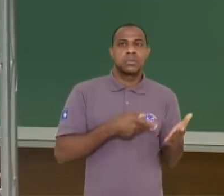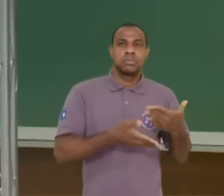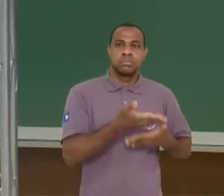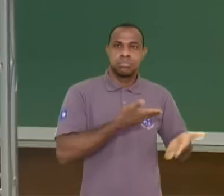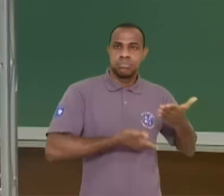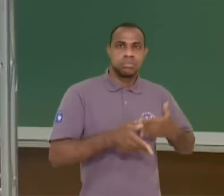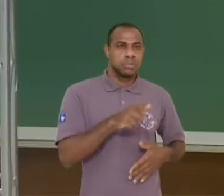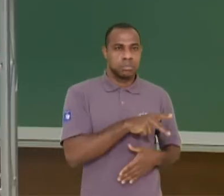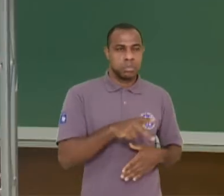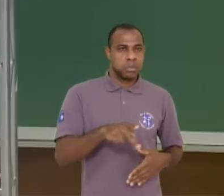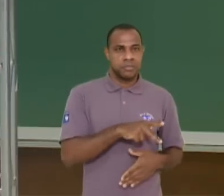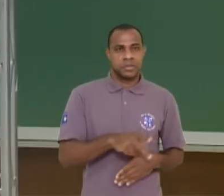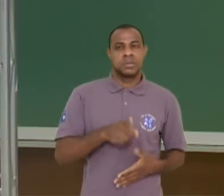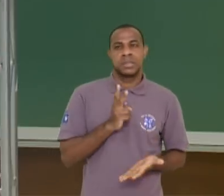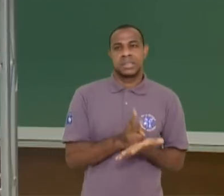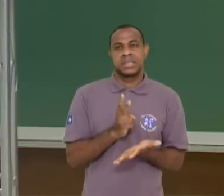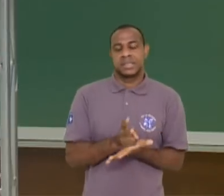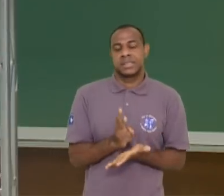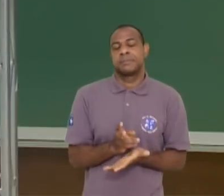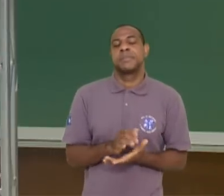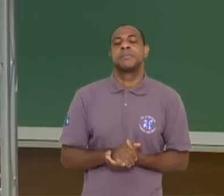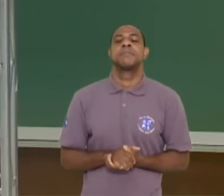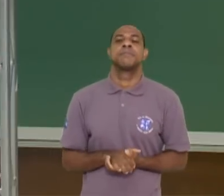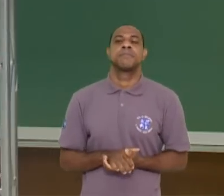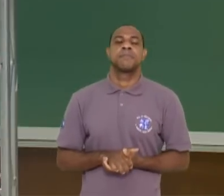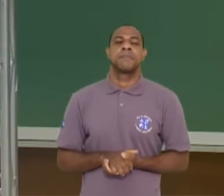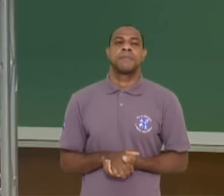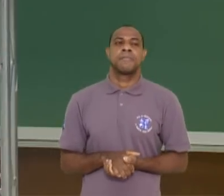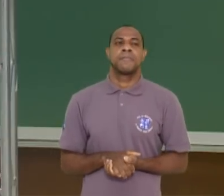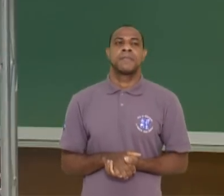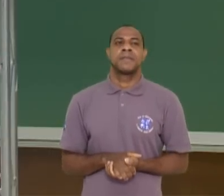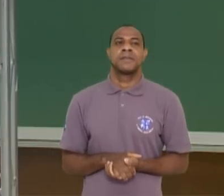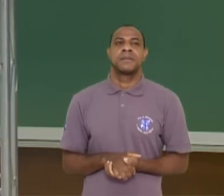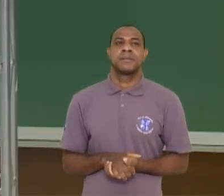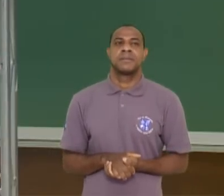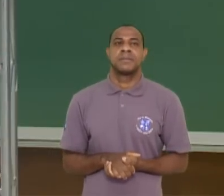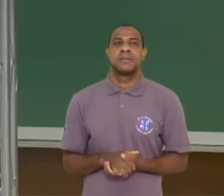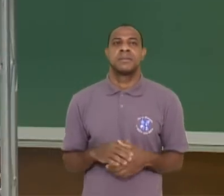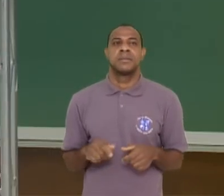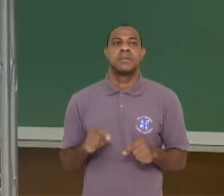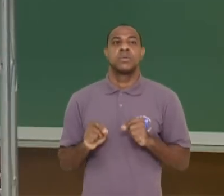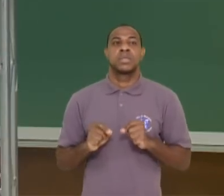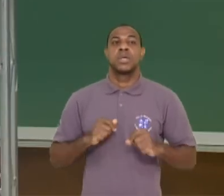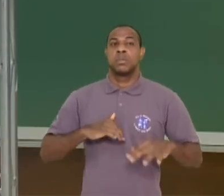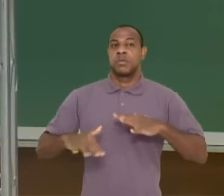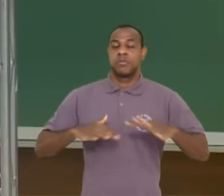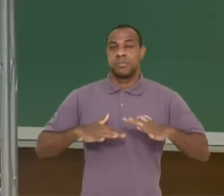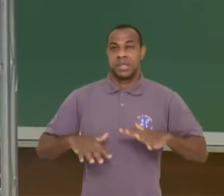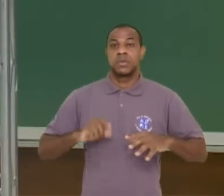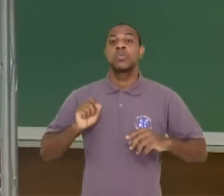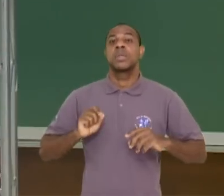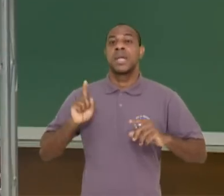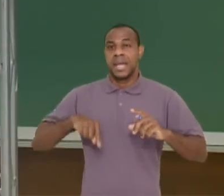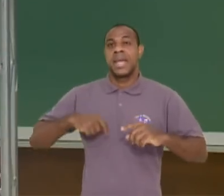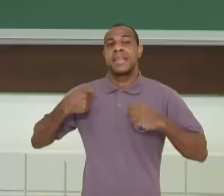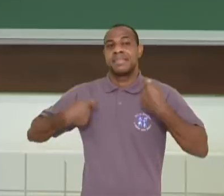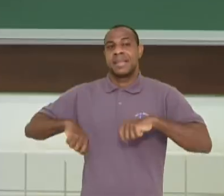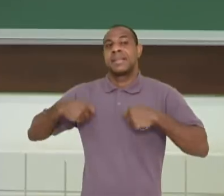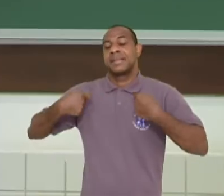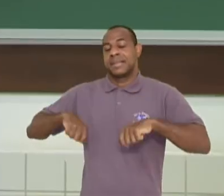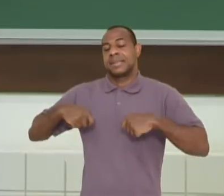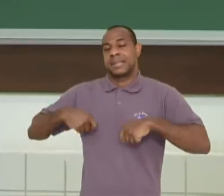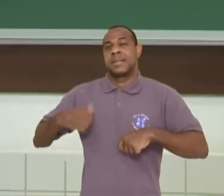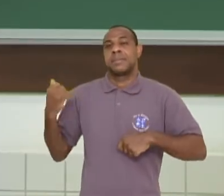dúvida, manda um recadinho lá nos canais que você utiliza para conversar com o seu professor. E o movimento faz ser necessário, né? Então, enfatizo bastante a